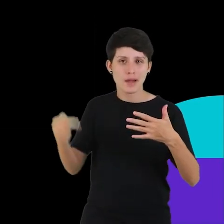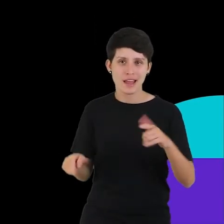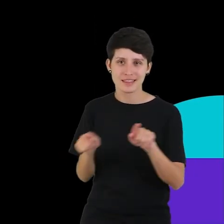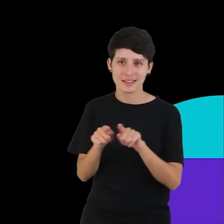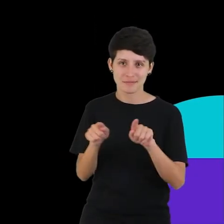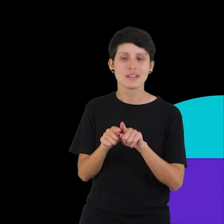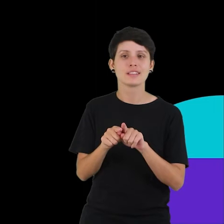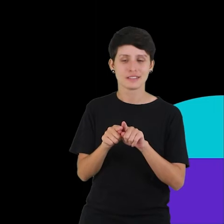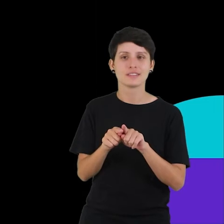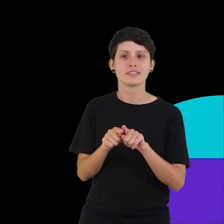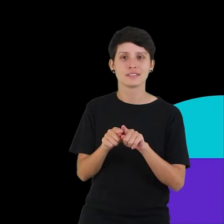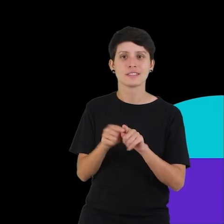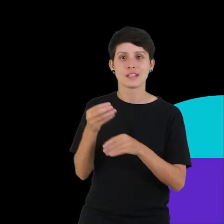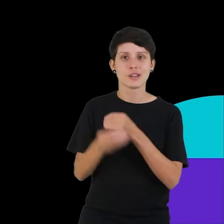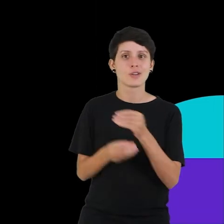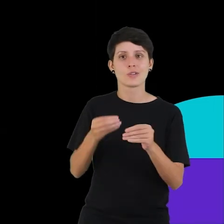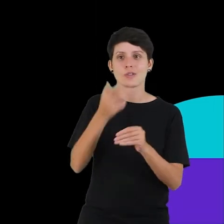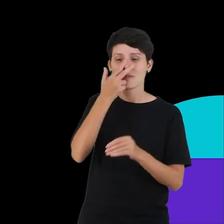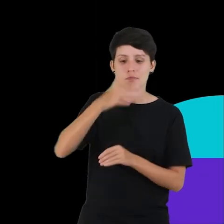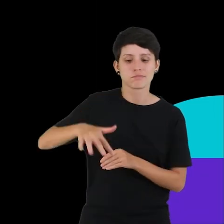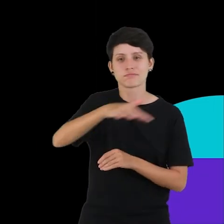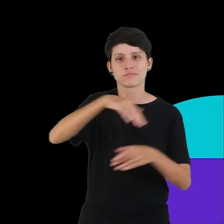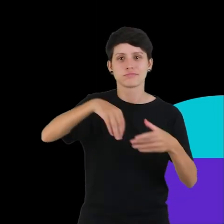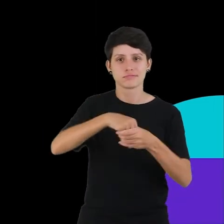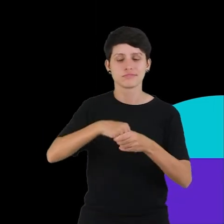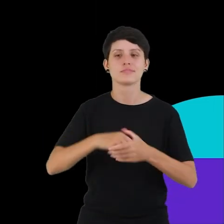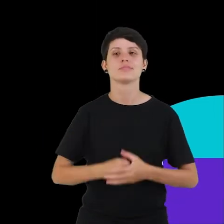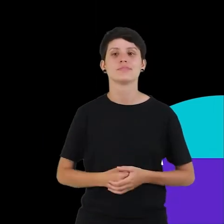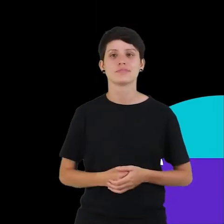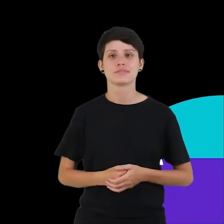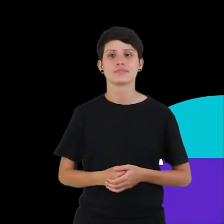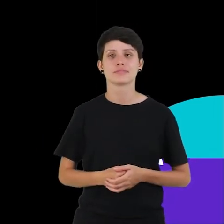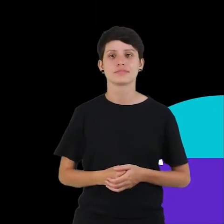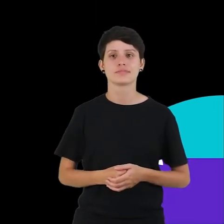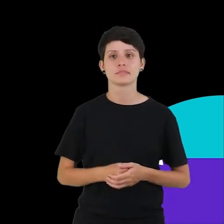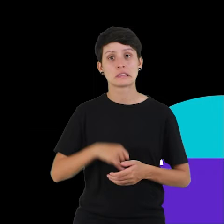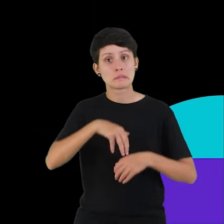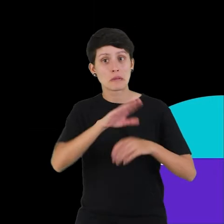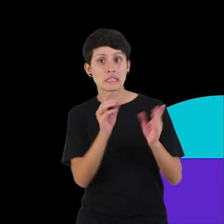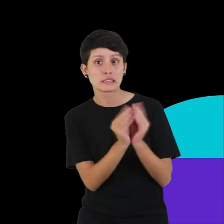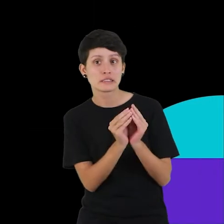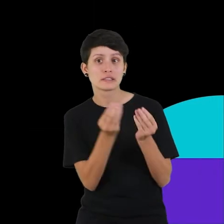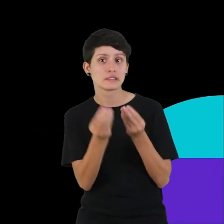Que tinha se beneficia com as vendas, beleza. Mulheres têm mais acesso aos produtos que são escassos.